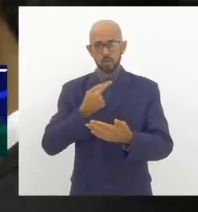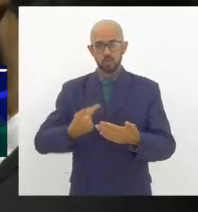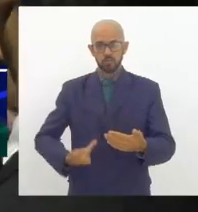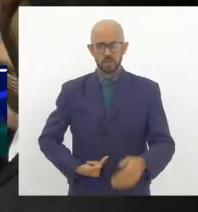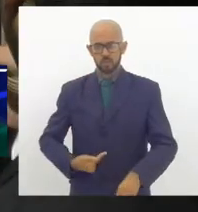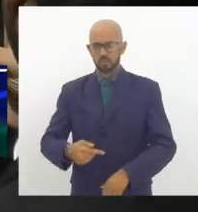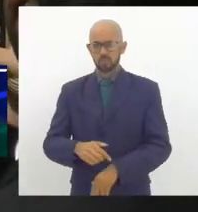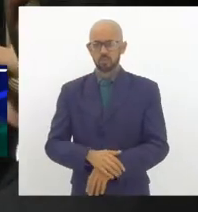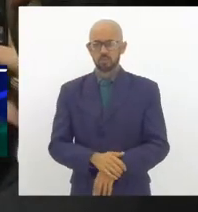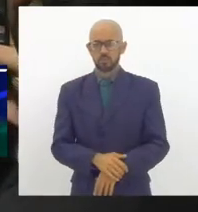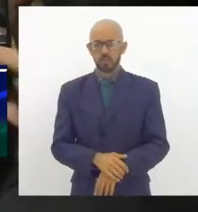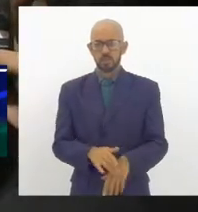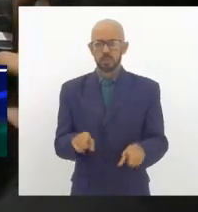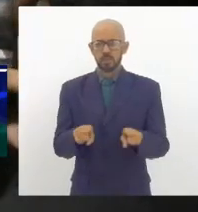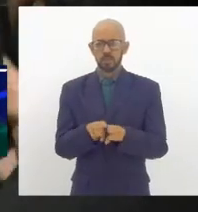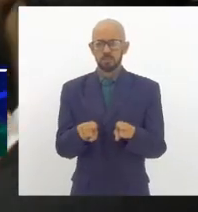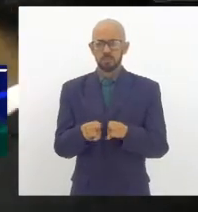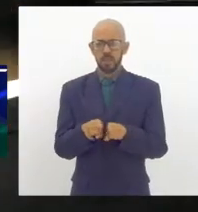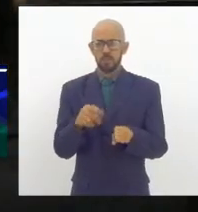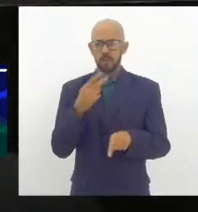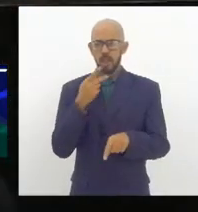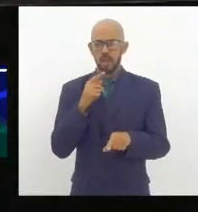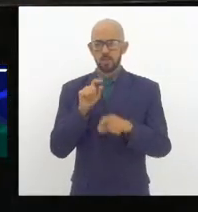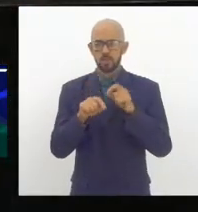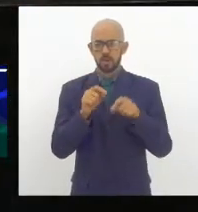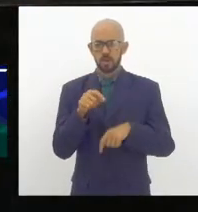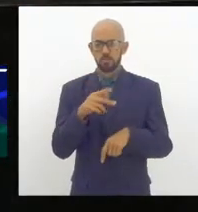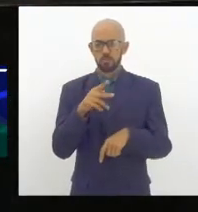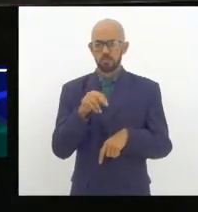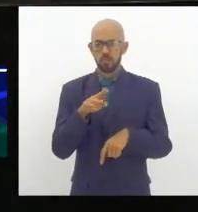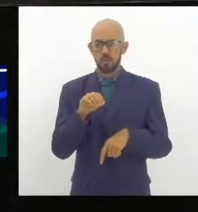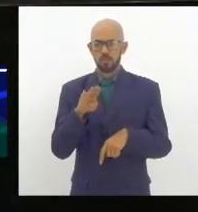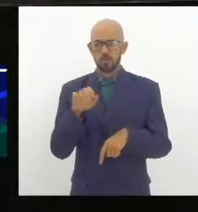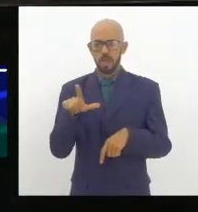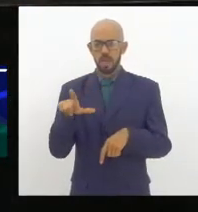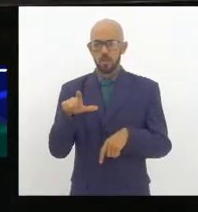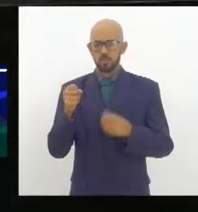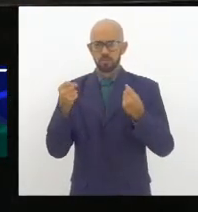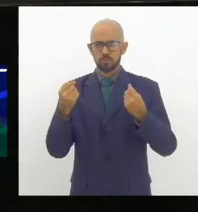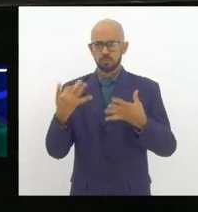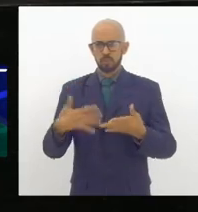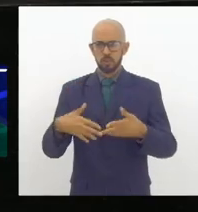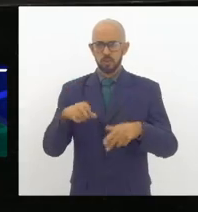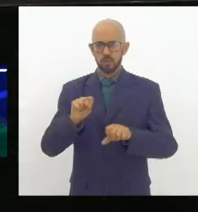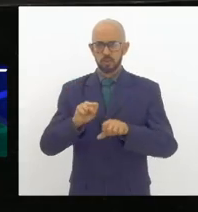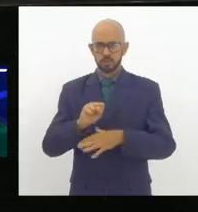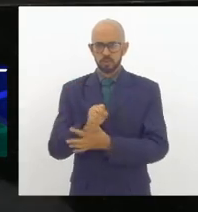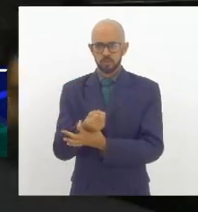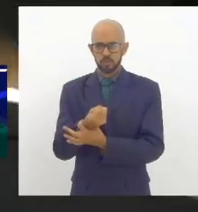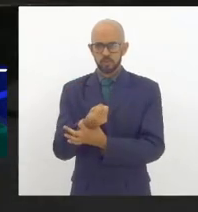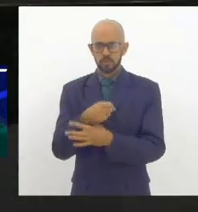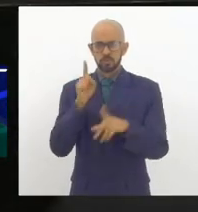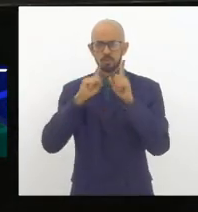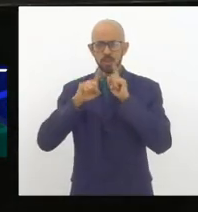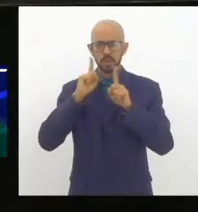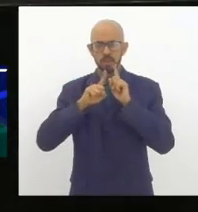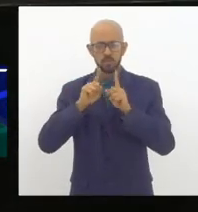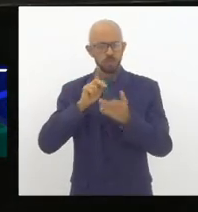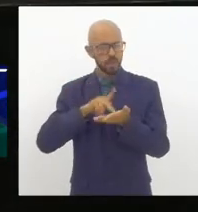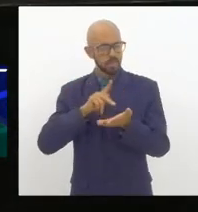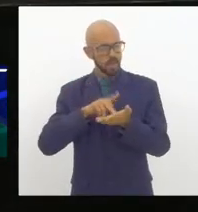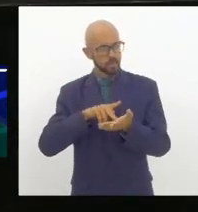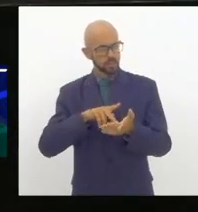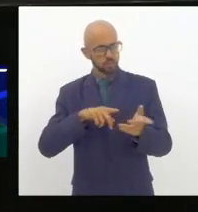e queria dizer quando o deputado podem o coloca sobre a questão da segurança Maricá É verdade é que tá do papel não